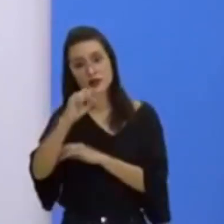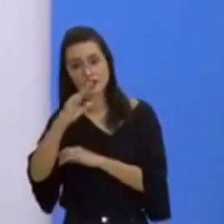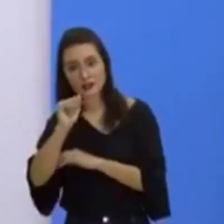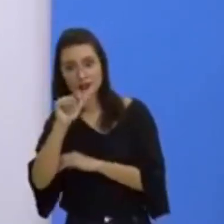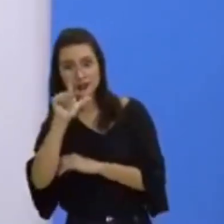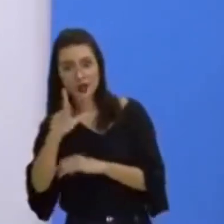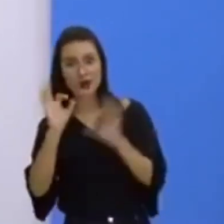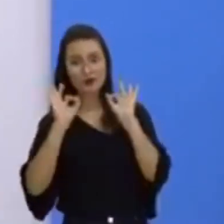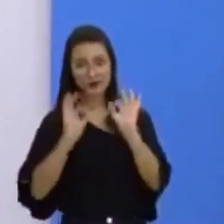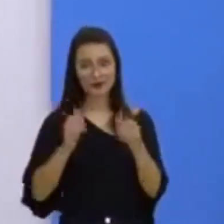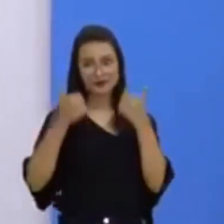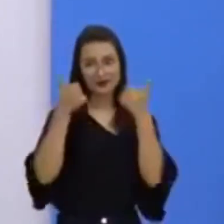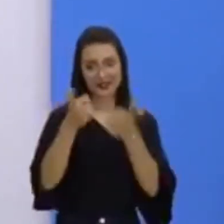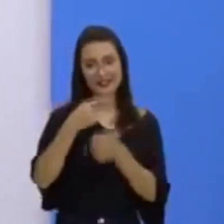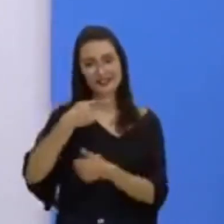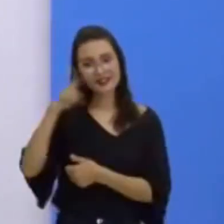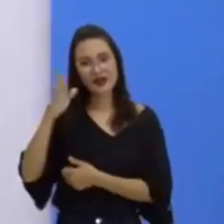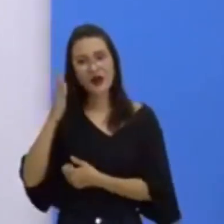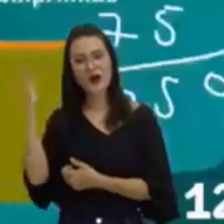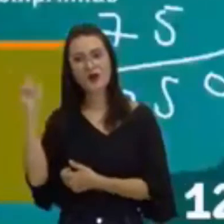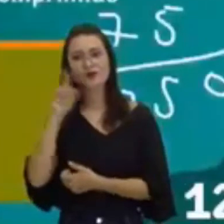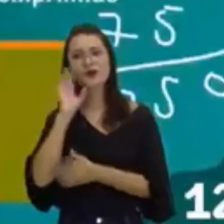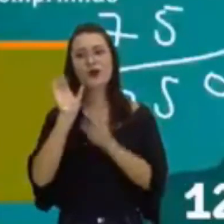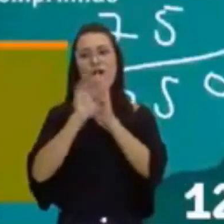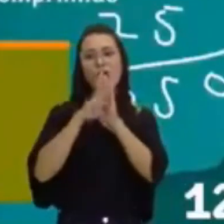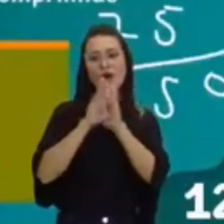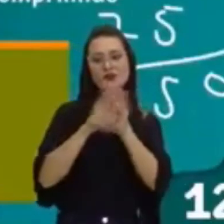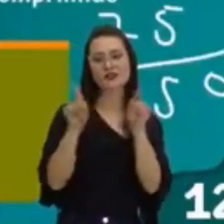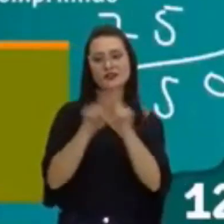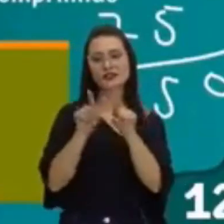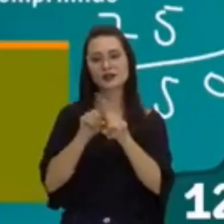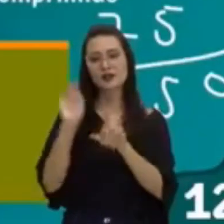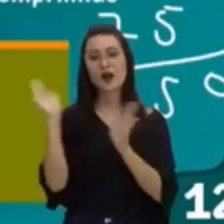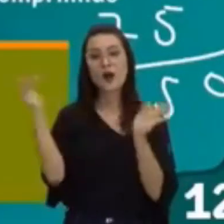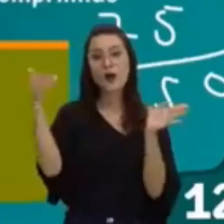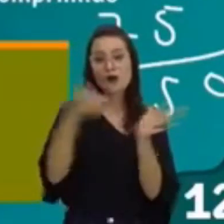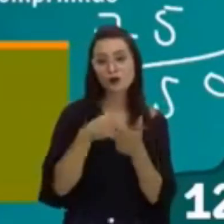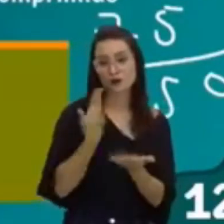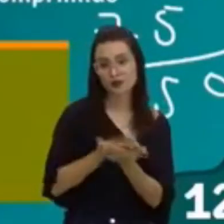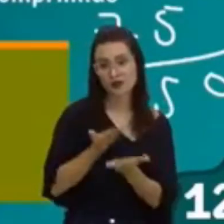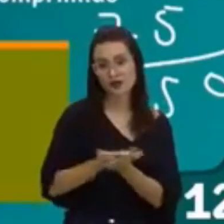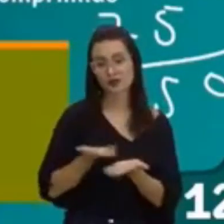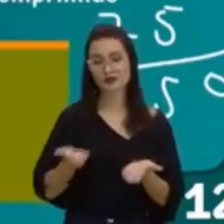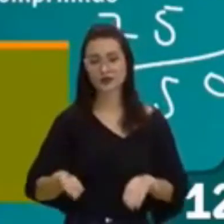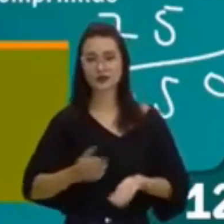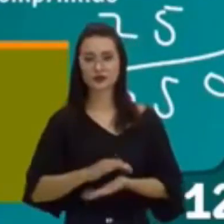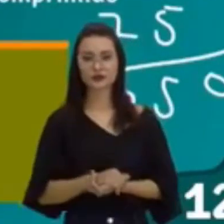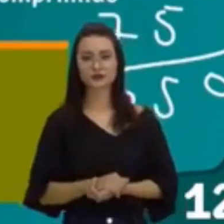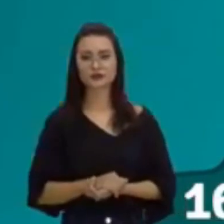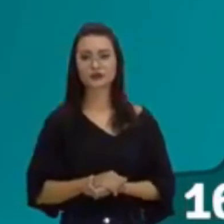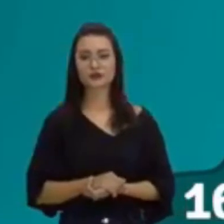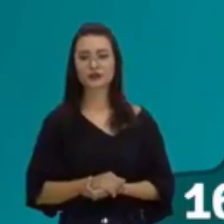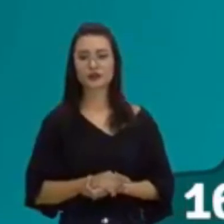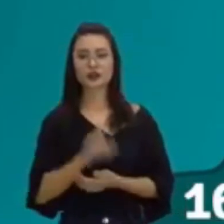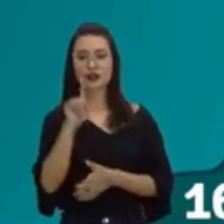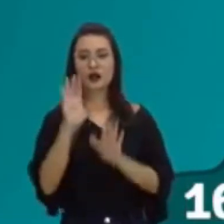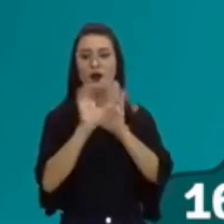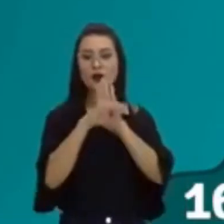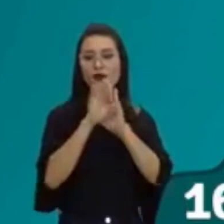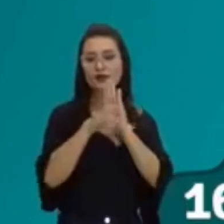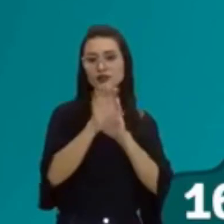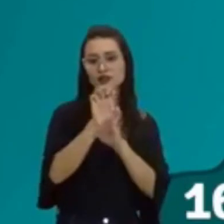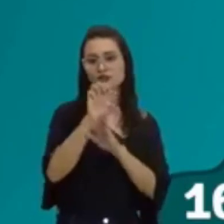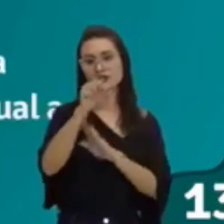beleza? Vamos então conhecer mais um conceito, que é o último dessa nossa aula, que é o empuxo